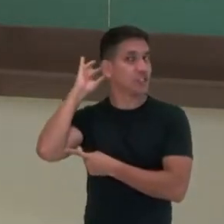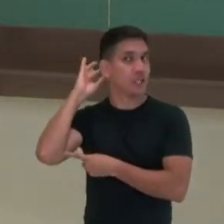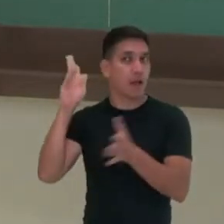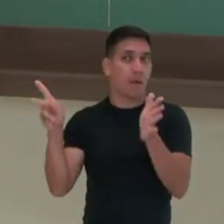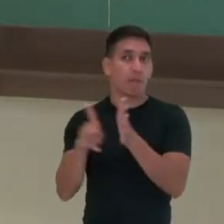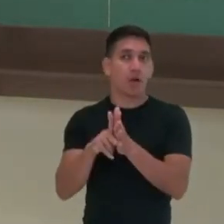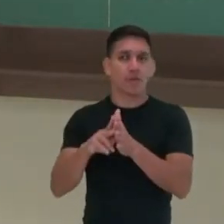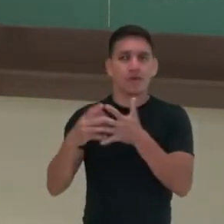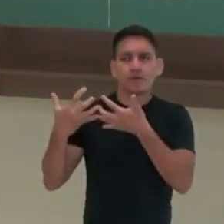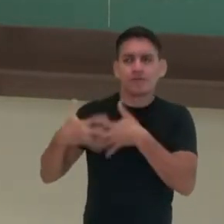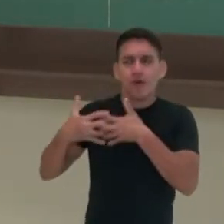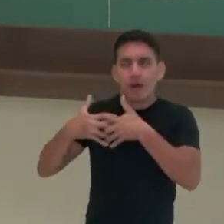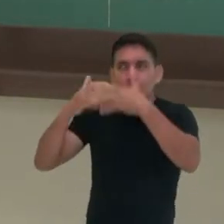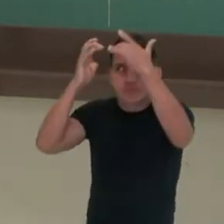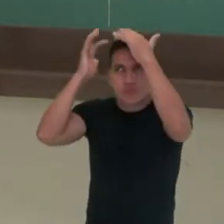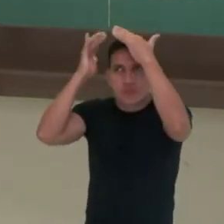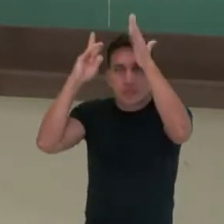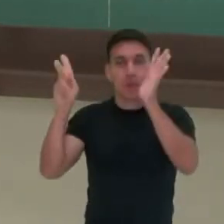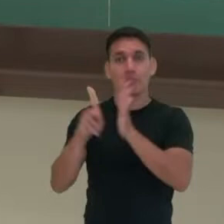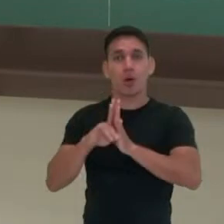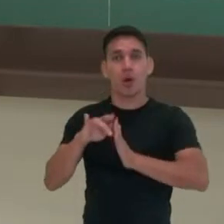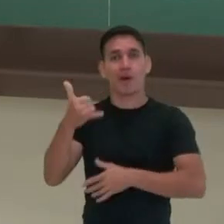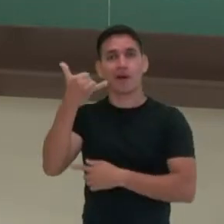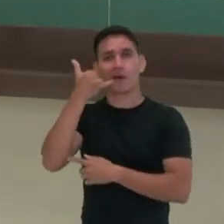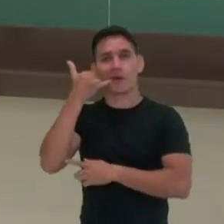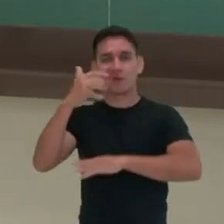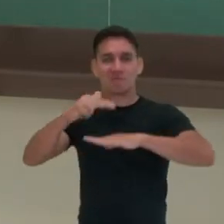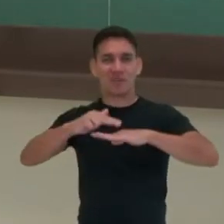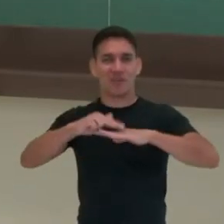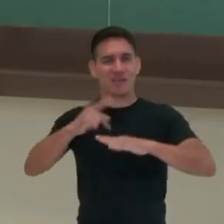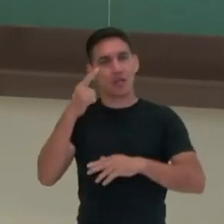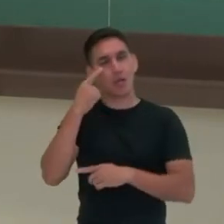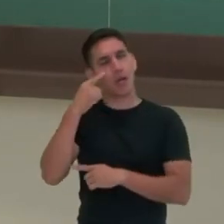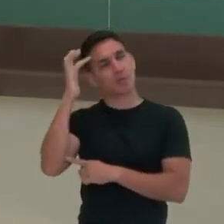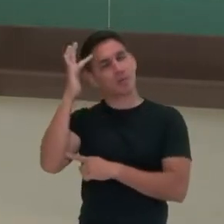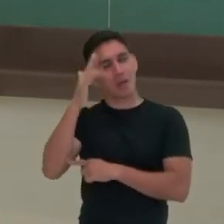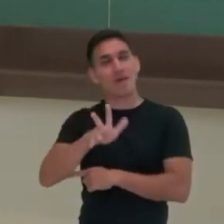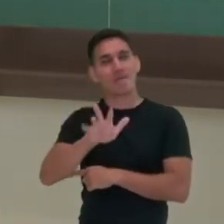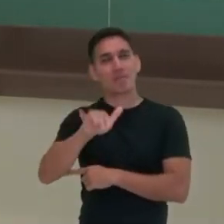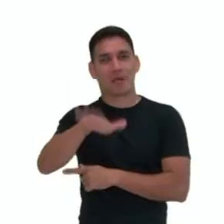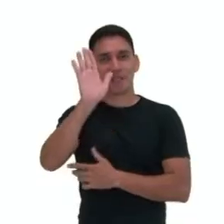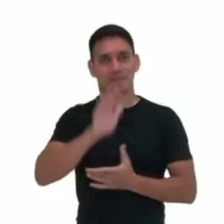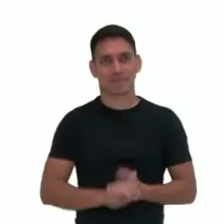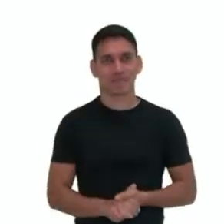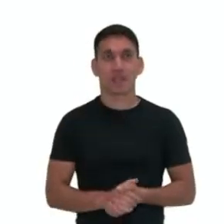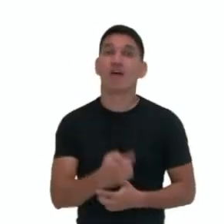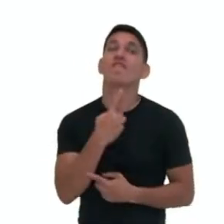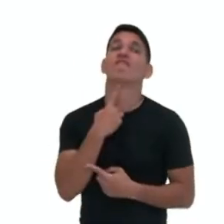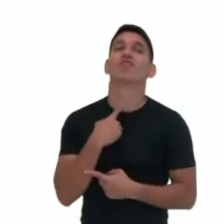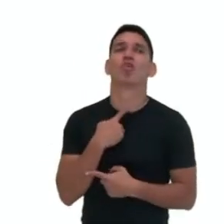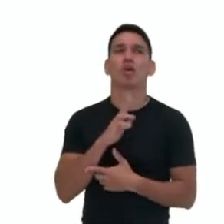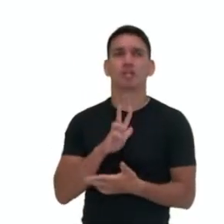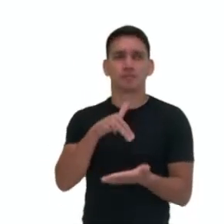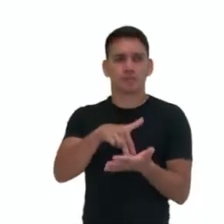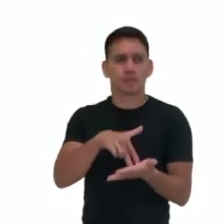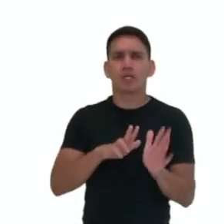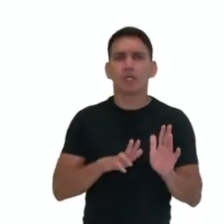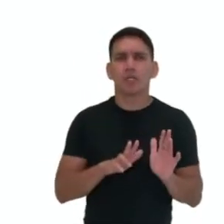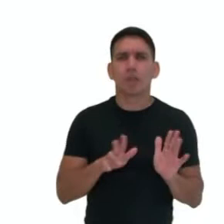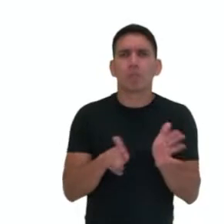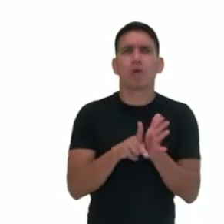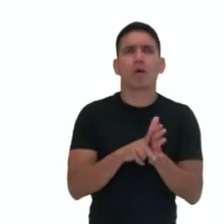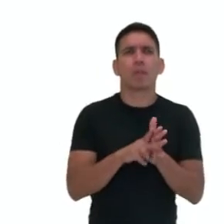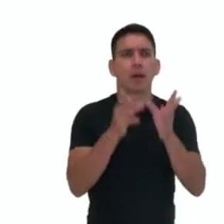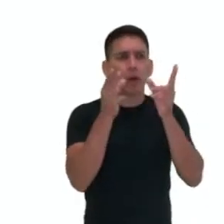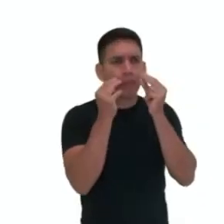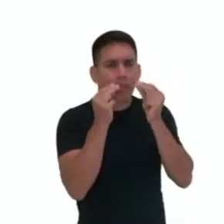pulsões inconscientes do Freud. Vamos pensar um pouco mais sobre isso? Vontade de potência para o Nietzsche